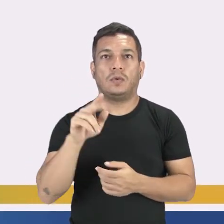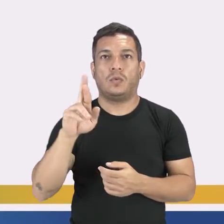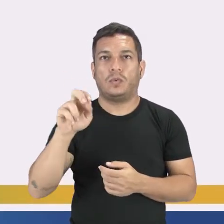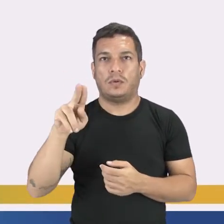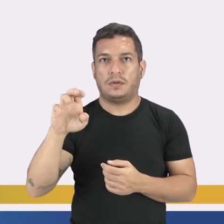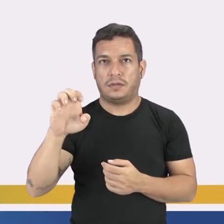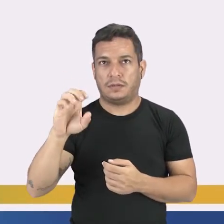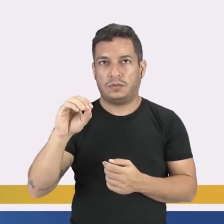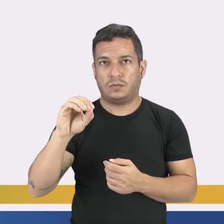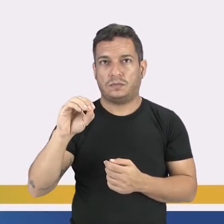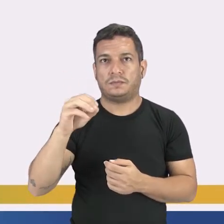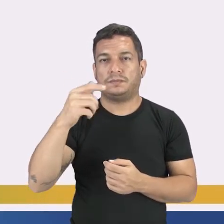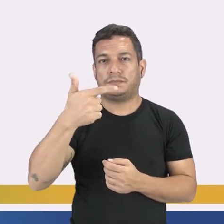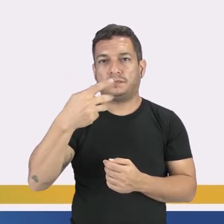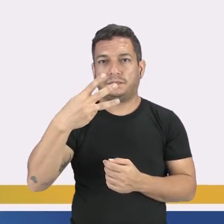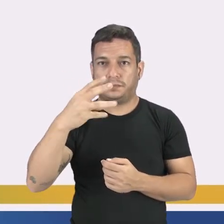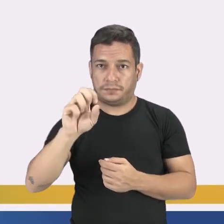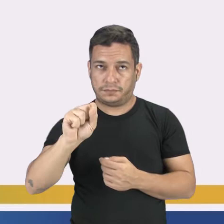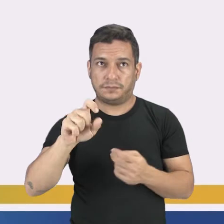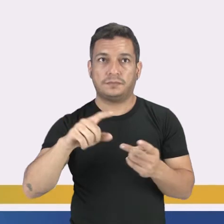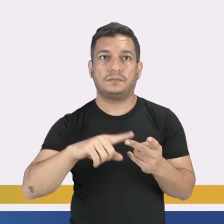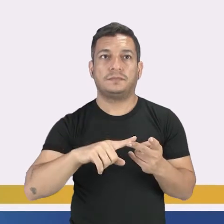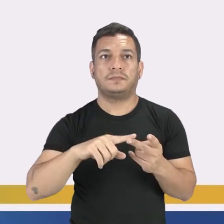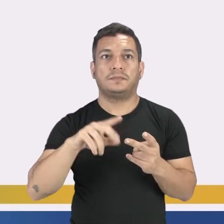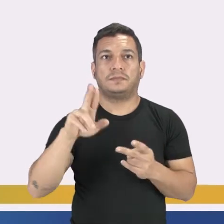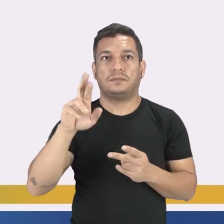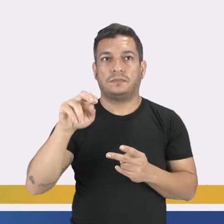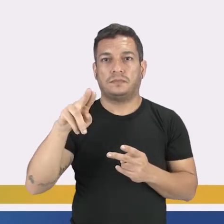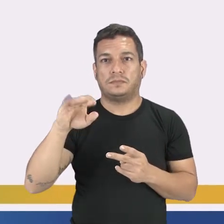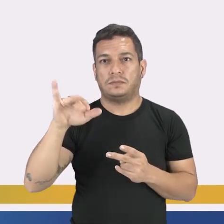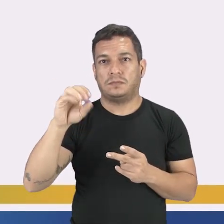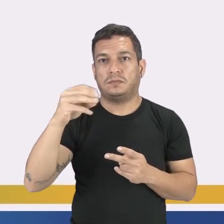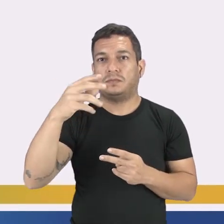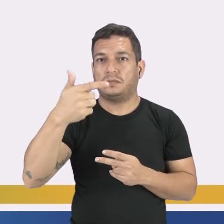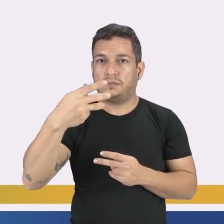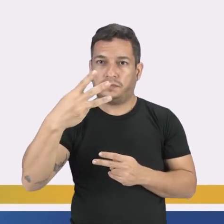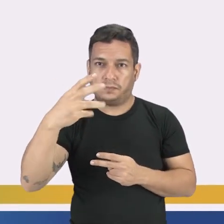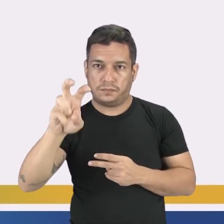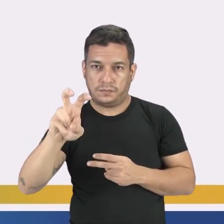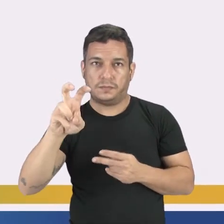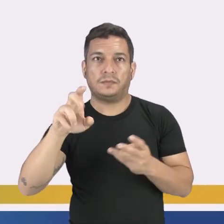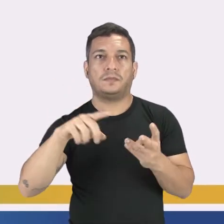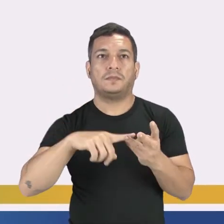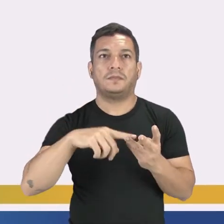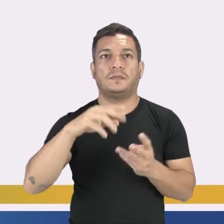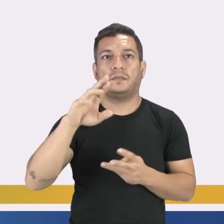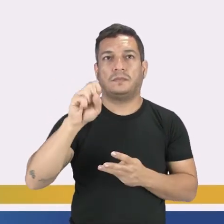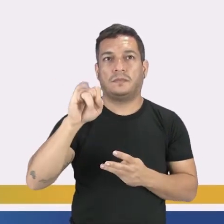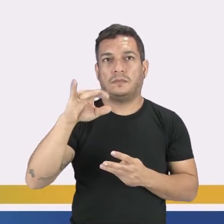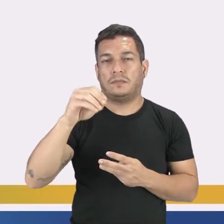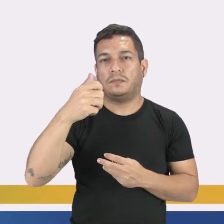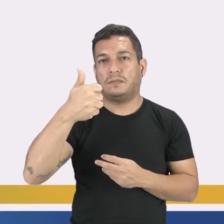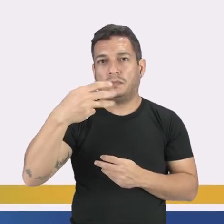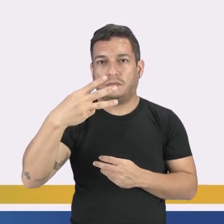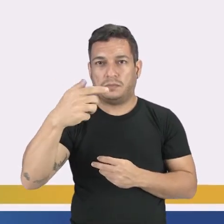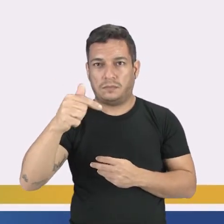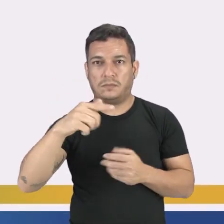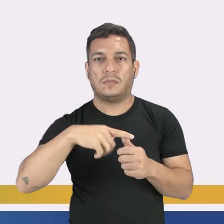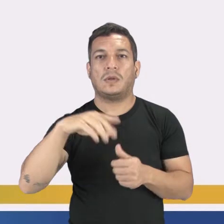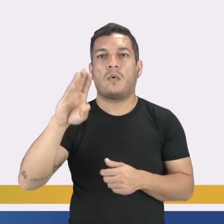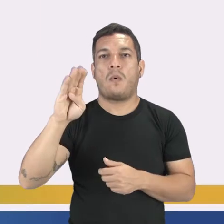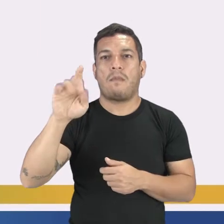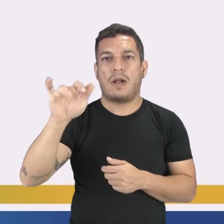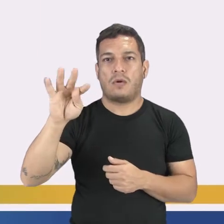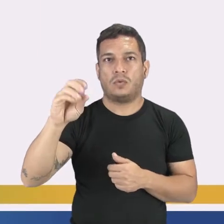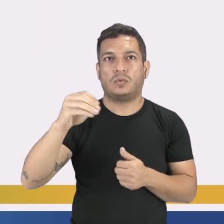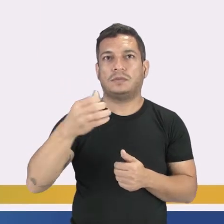urânio 238, também urânio 235, césio 137, cobalto 60,